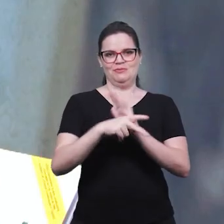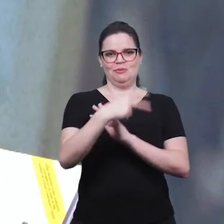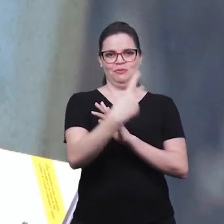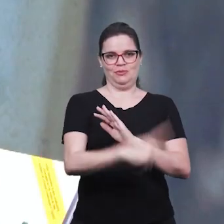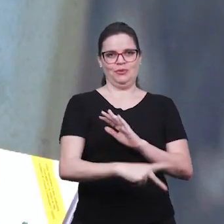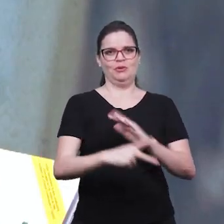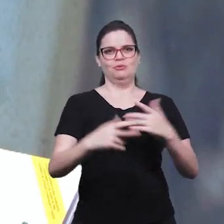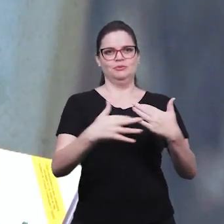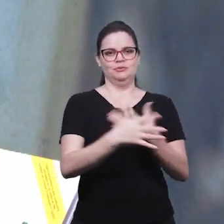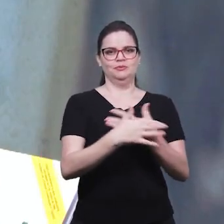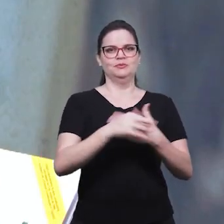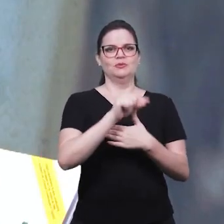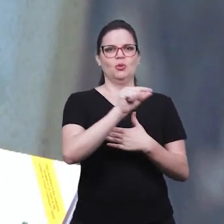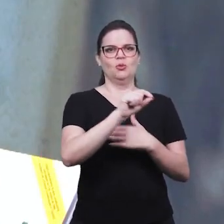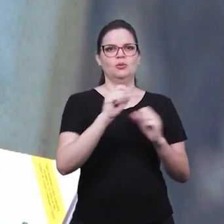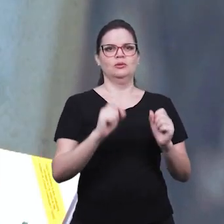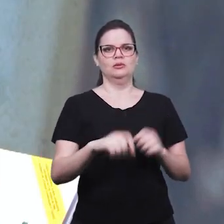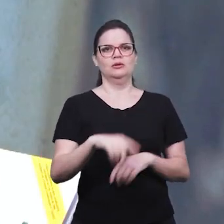tem